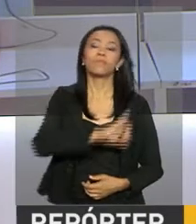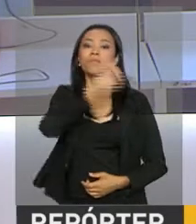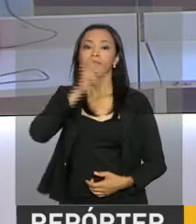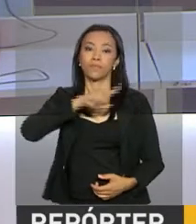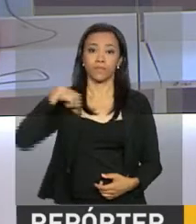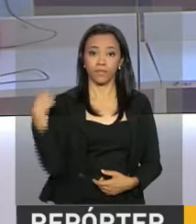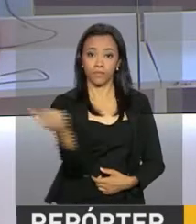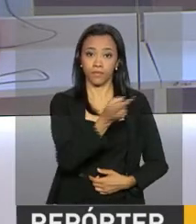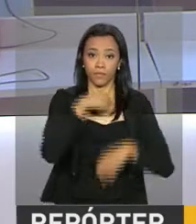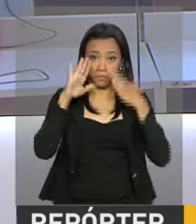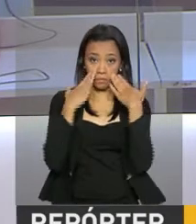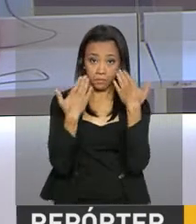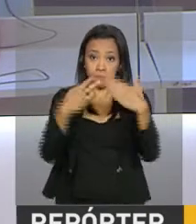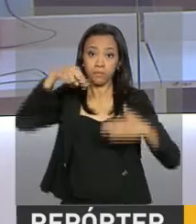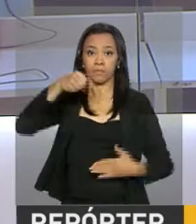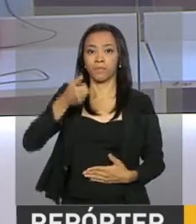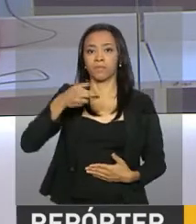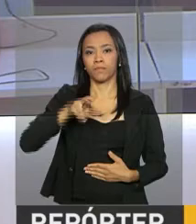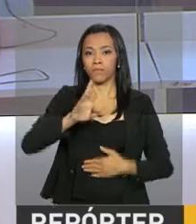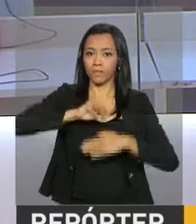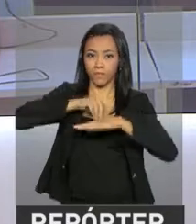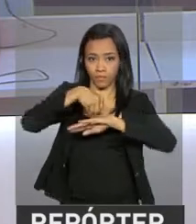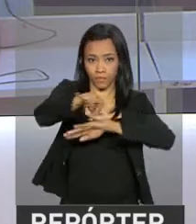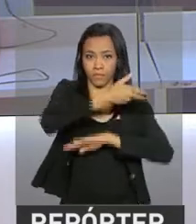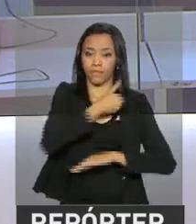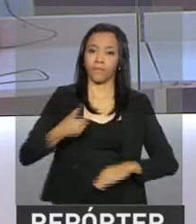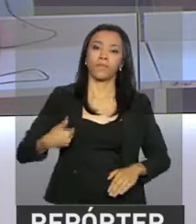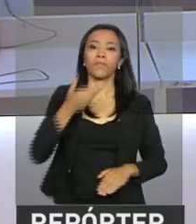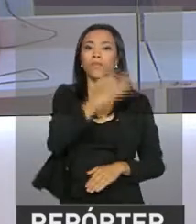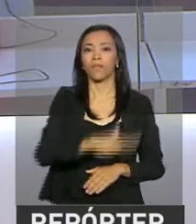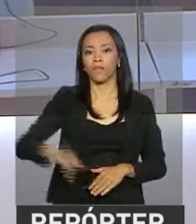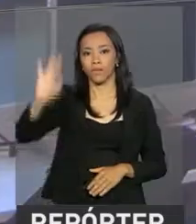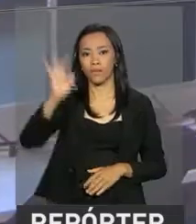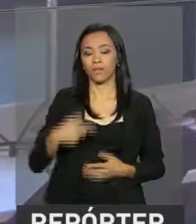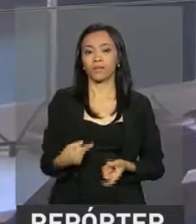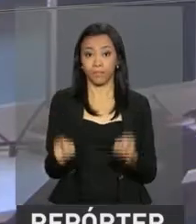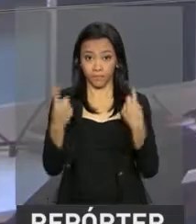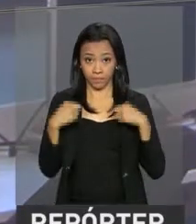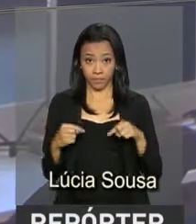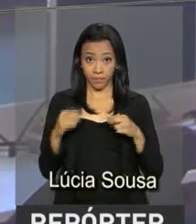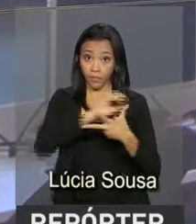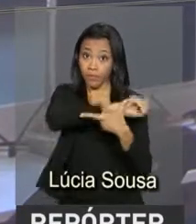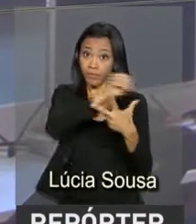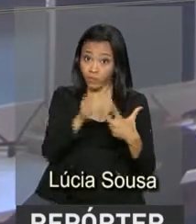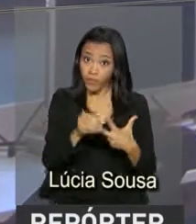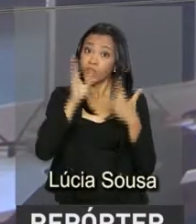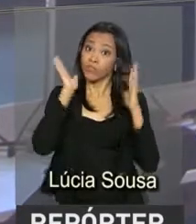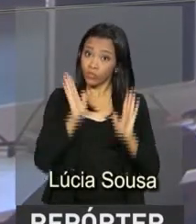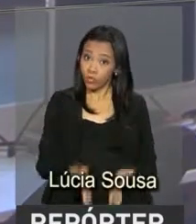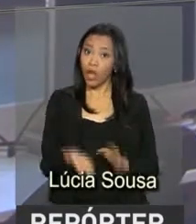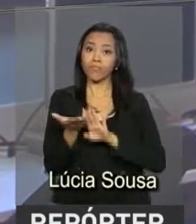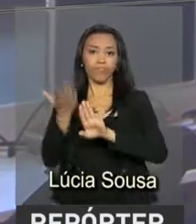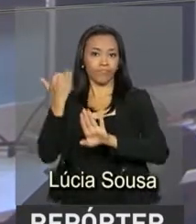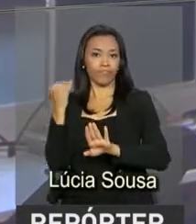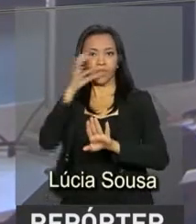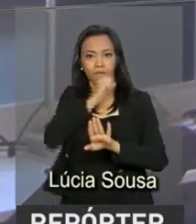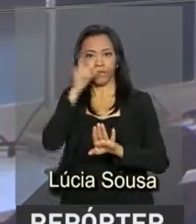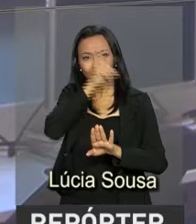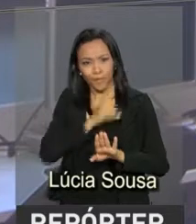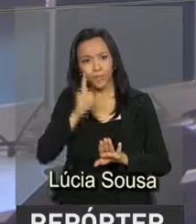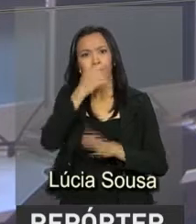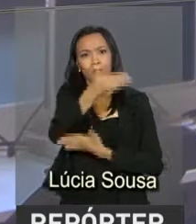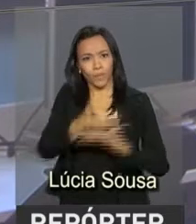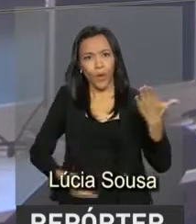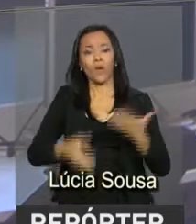Olá, estamos de volta com o repórter NBR e as notícias do governo federal. O Enem foi aplicado neste fim de semana para